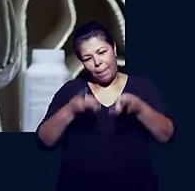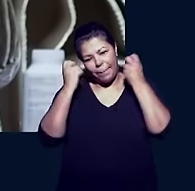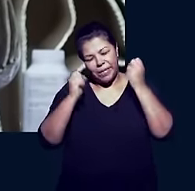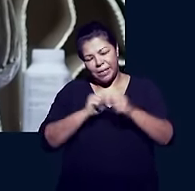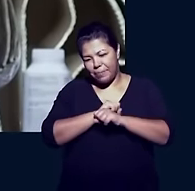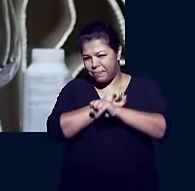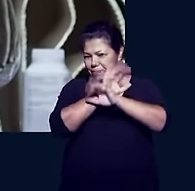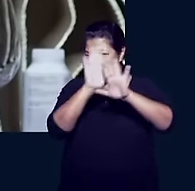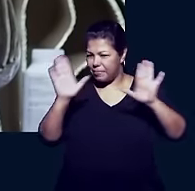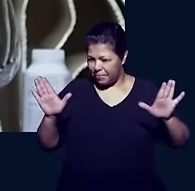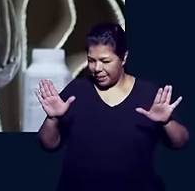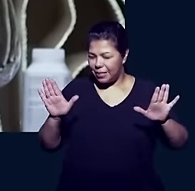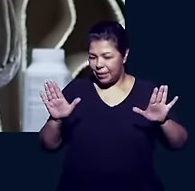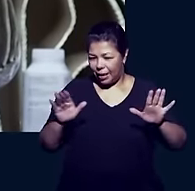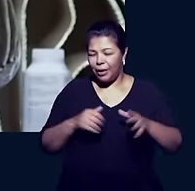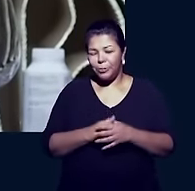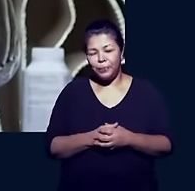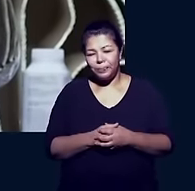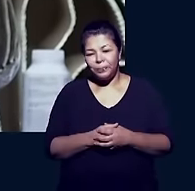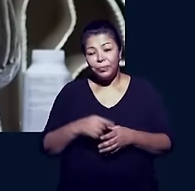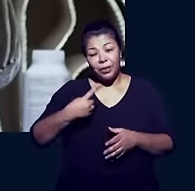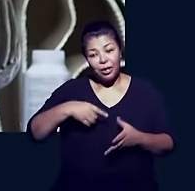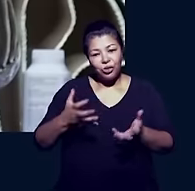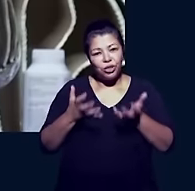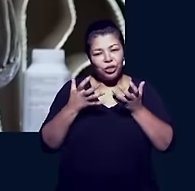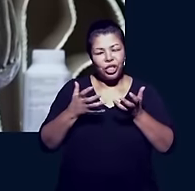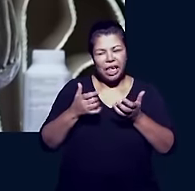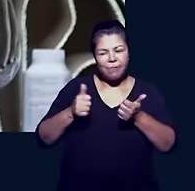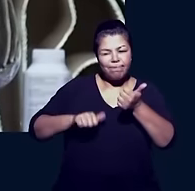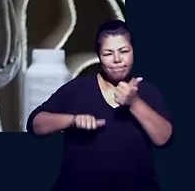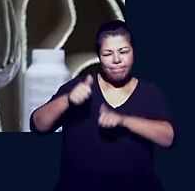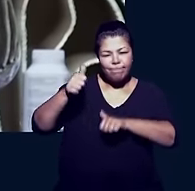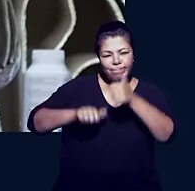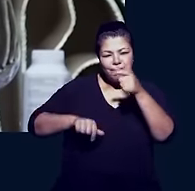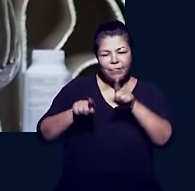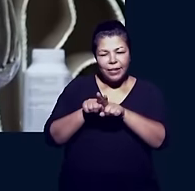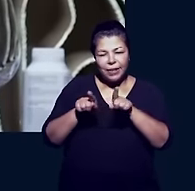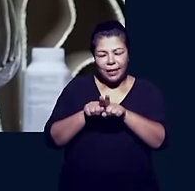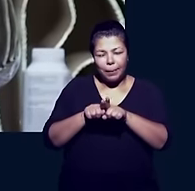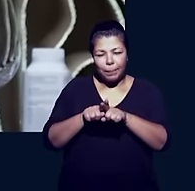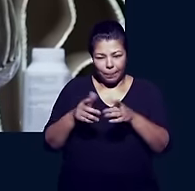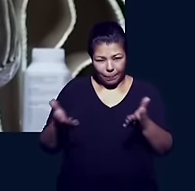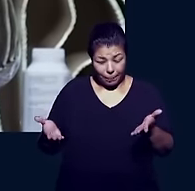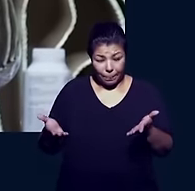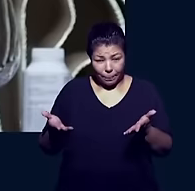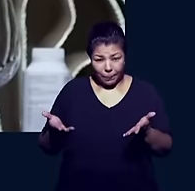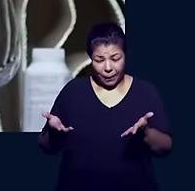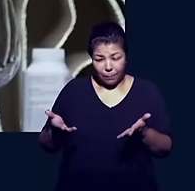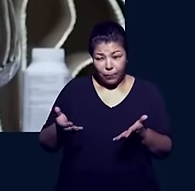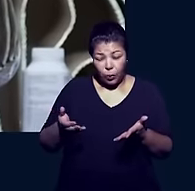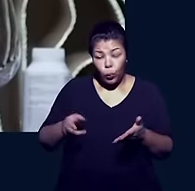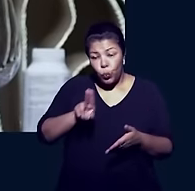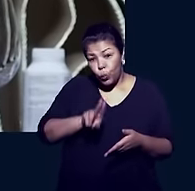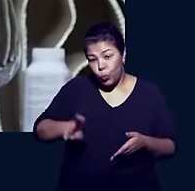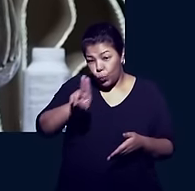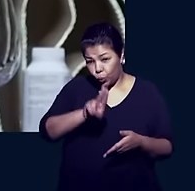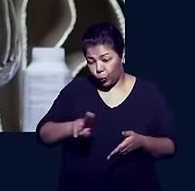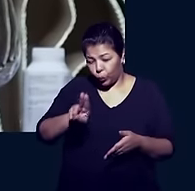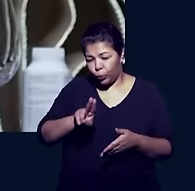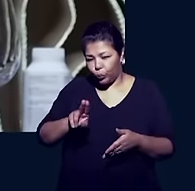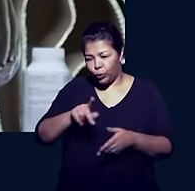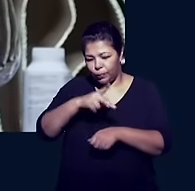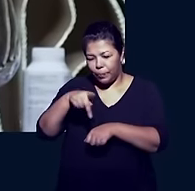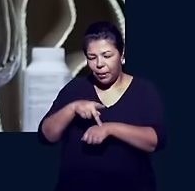tá fazendo é monitorar esse consumo americano para tentar enxergar a hora de colocar porque as oportunidades elas estão muito Claras existem muitas